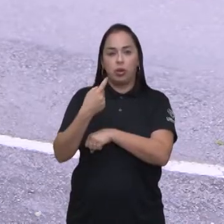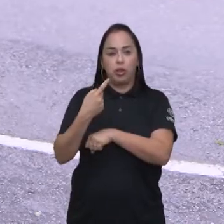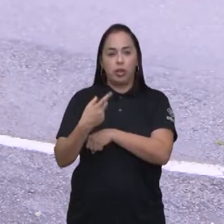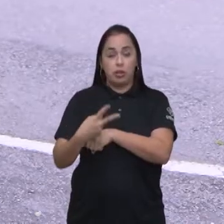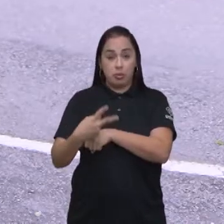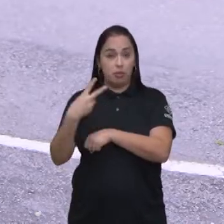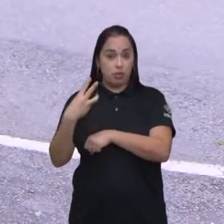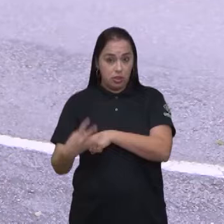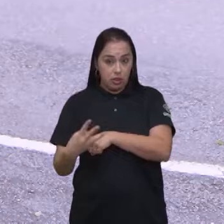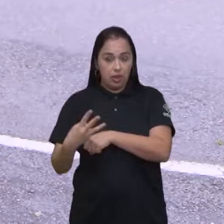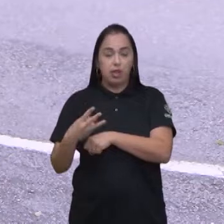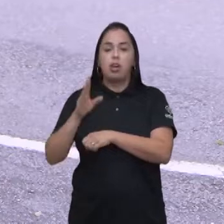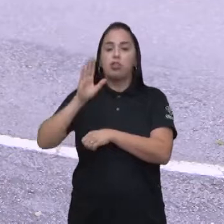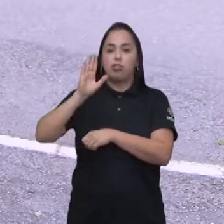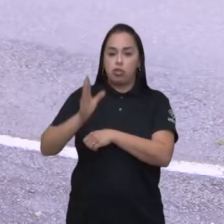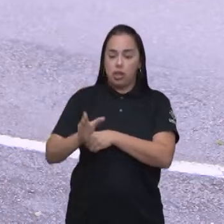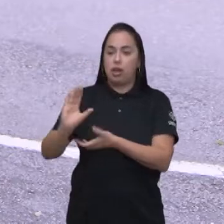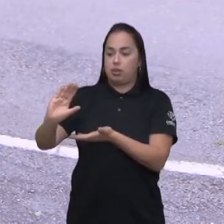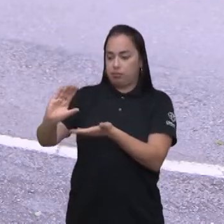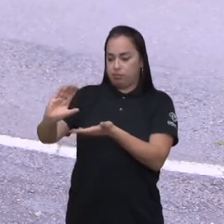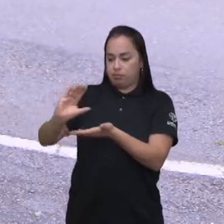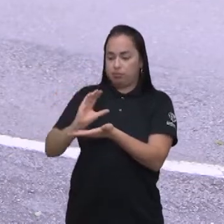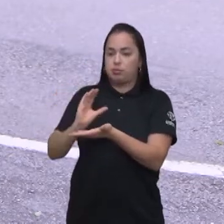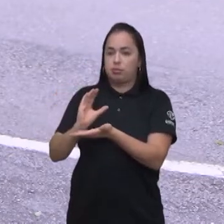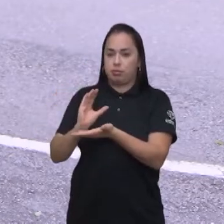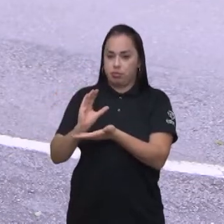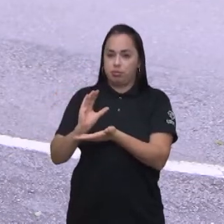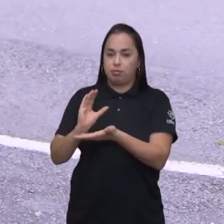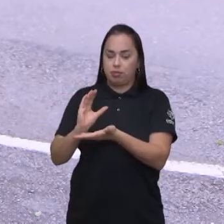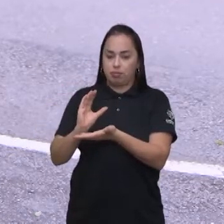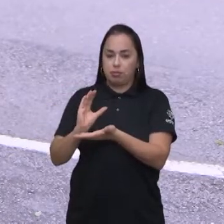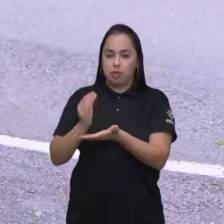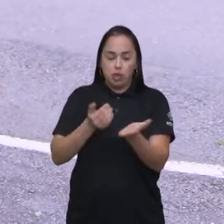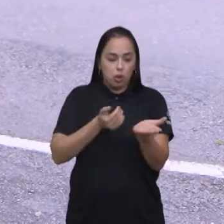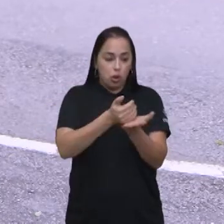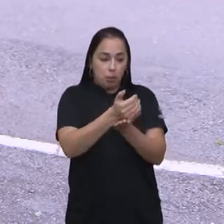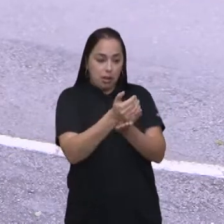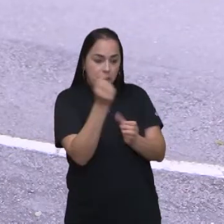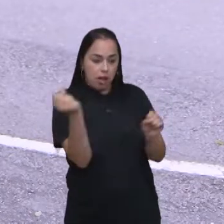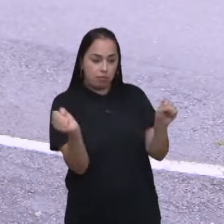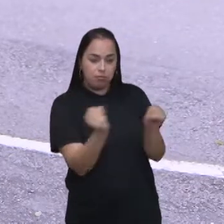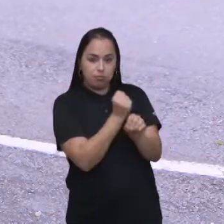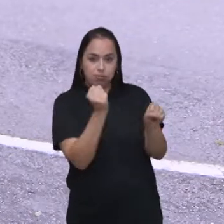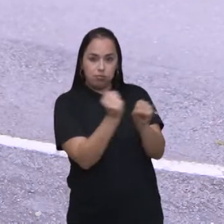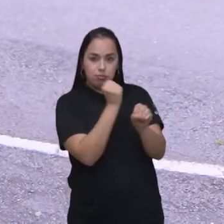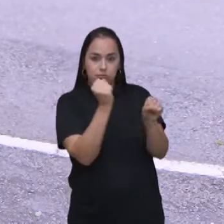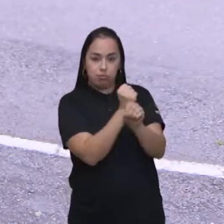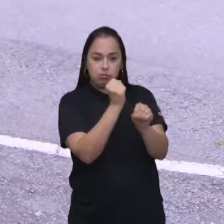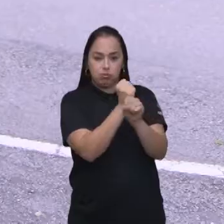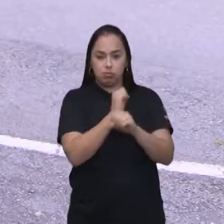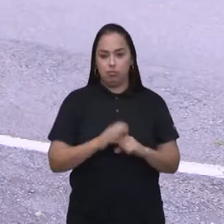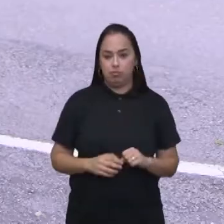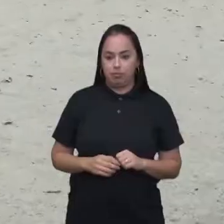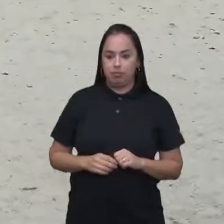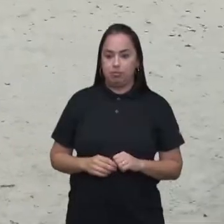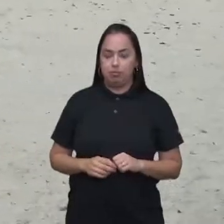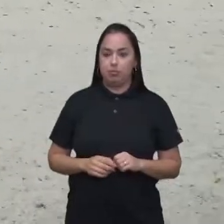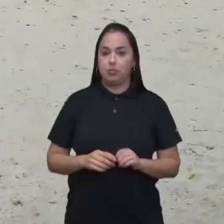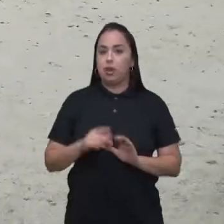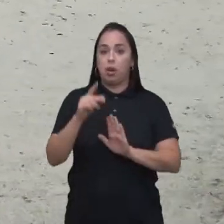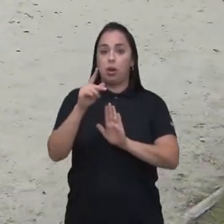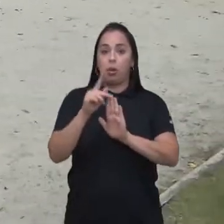Talvez um pouco mais para frente já com essa possibilidade de iniciar as obras no João do Pulo